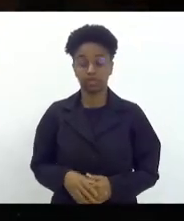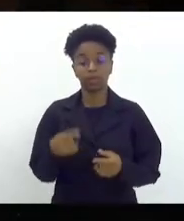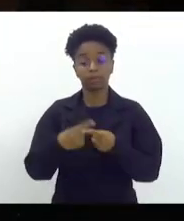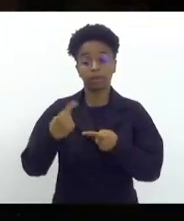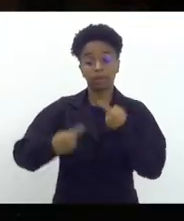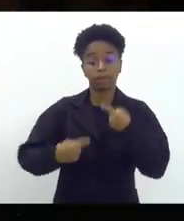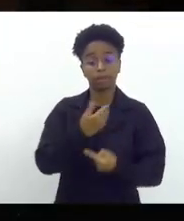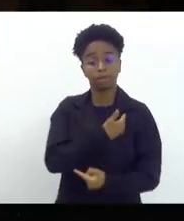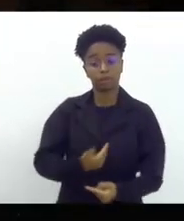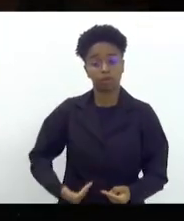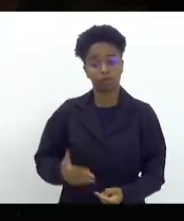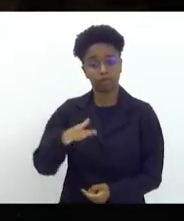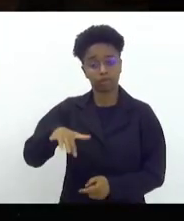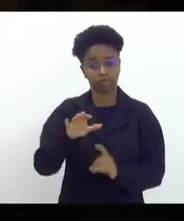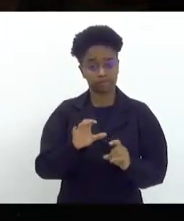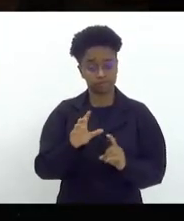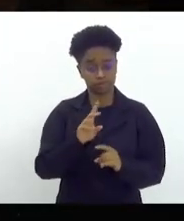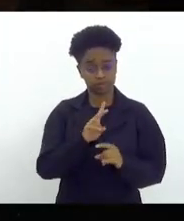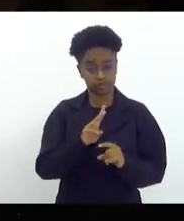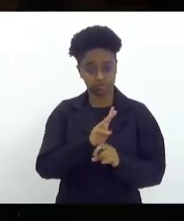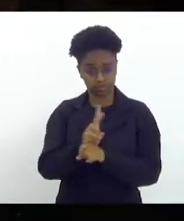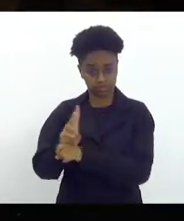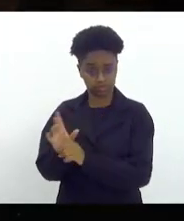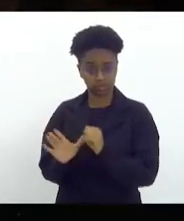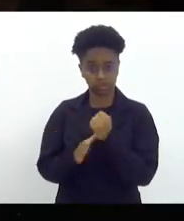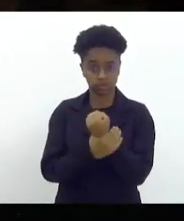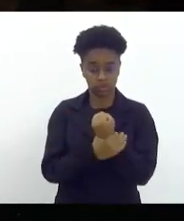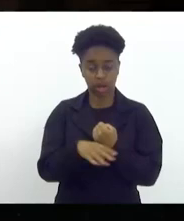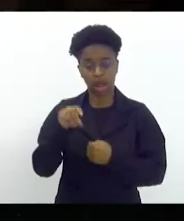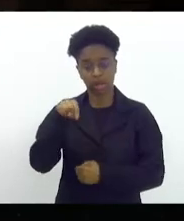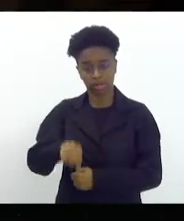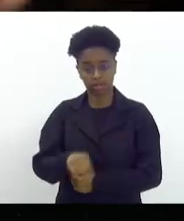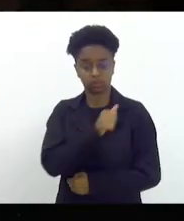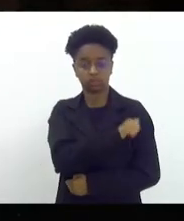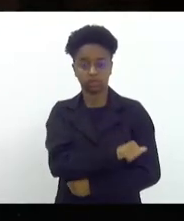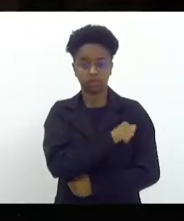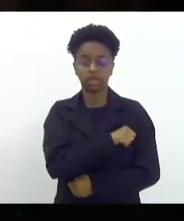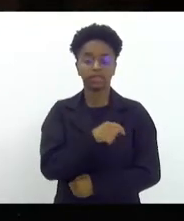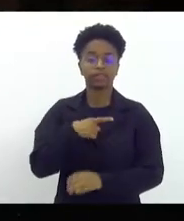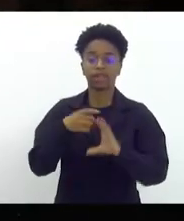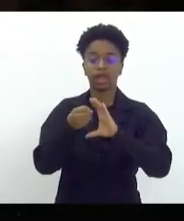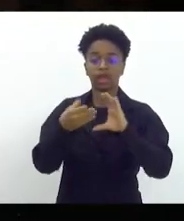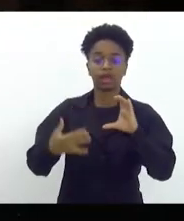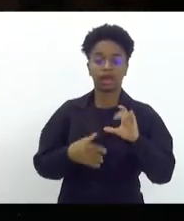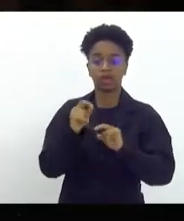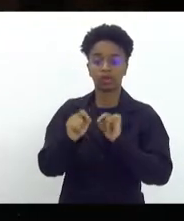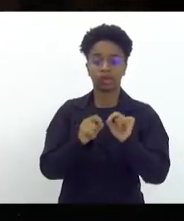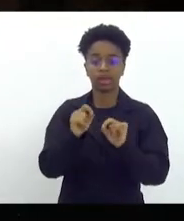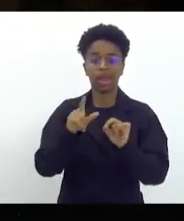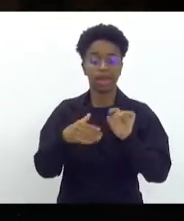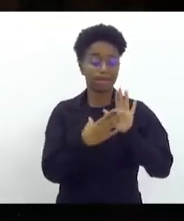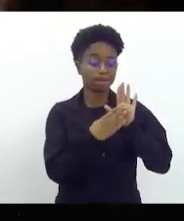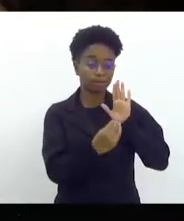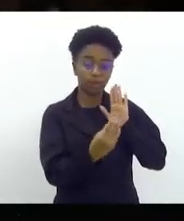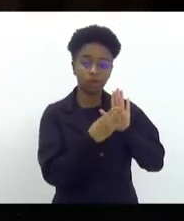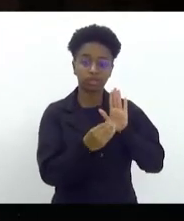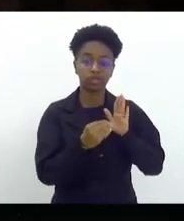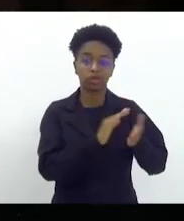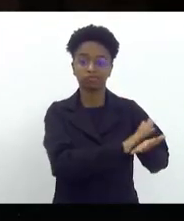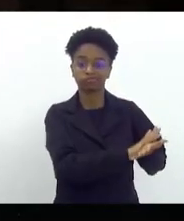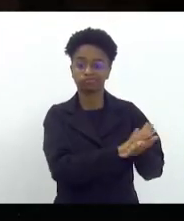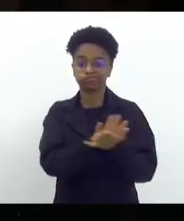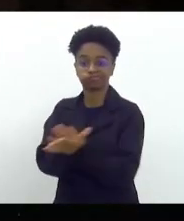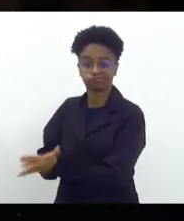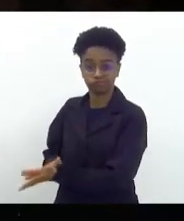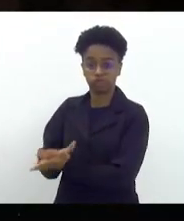pública de segurança aqui do nosso estado se caracterizou nos últimos anos por ser modelo de